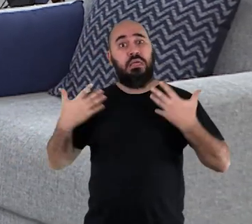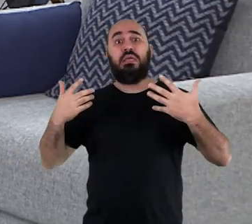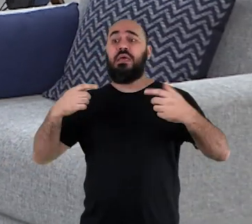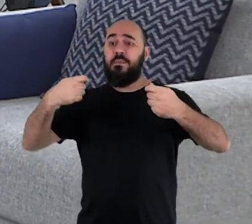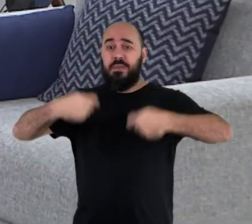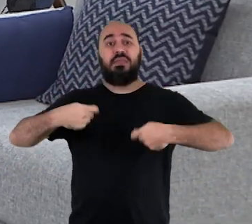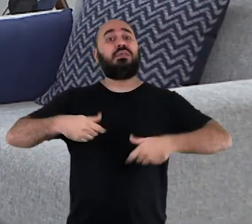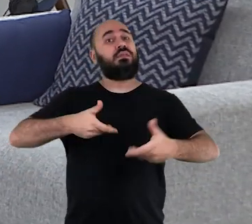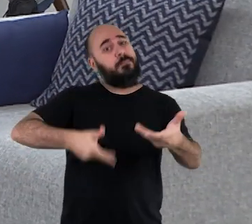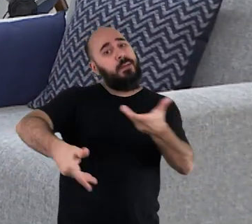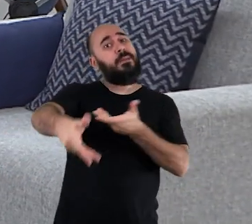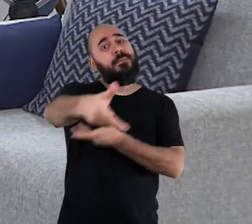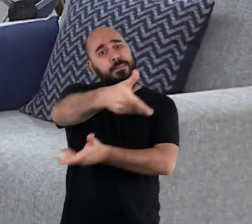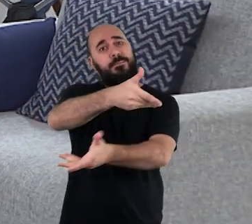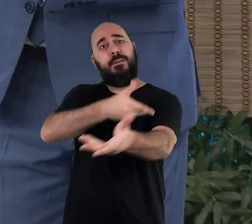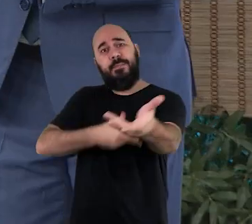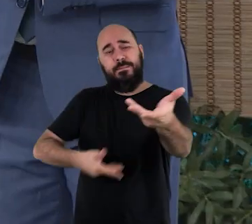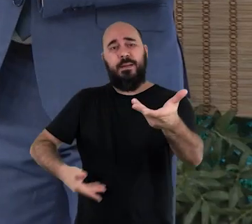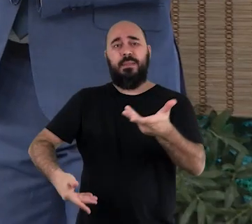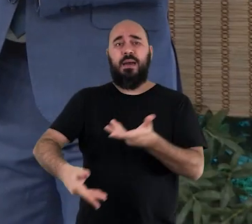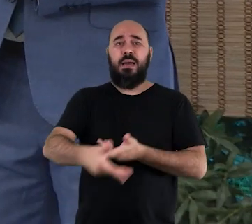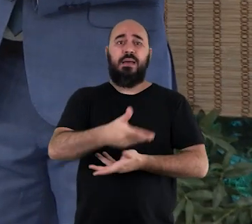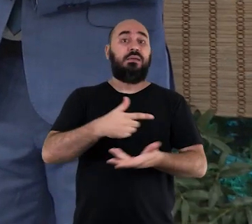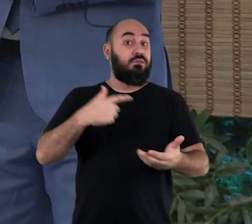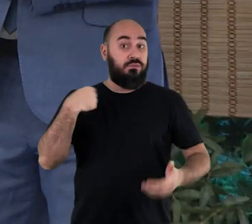e levantar disposto pra